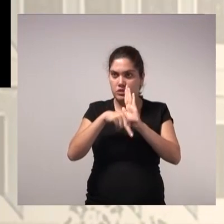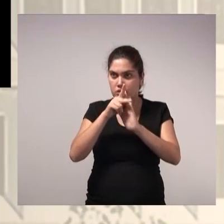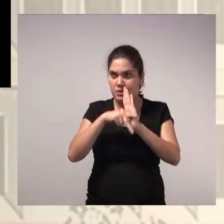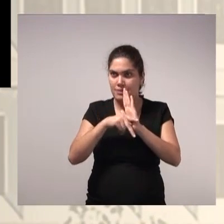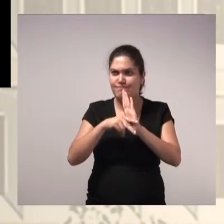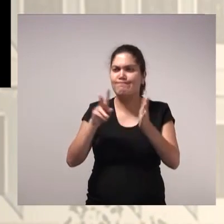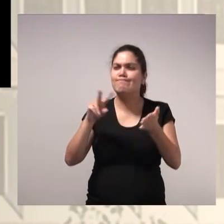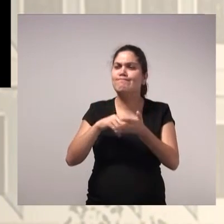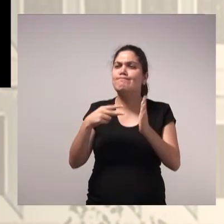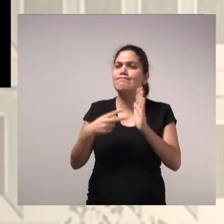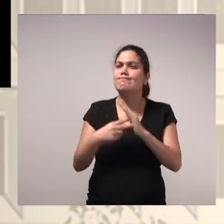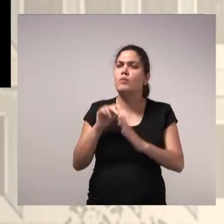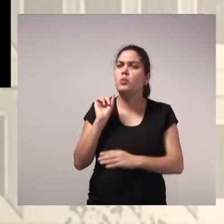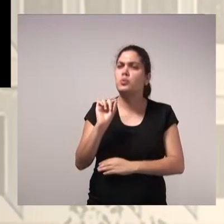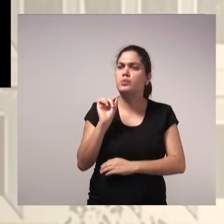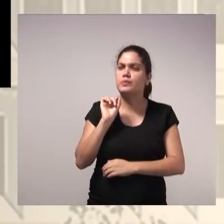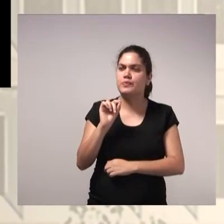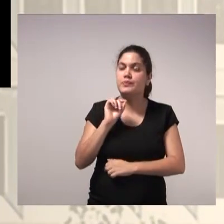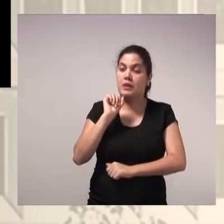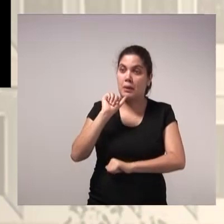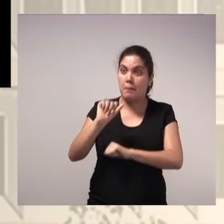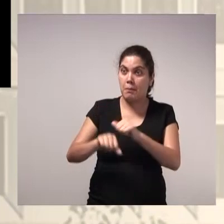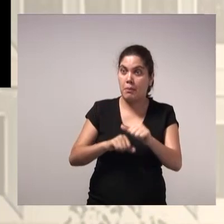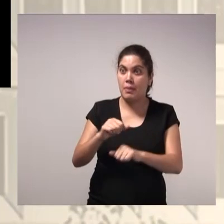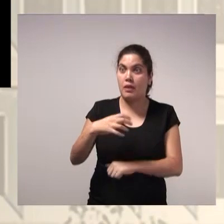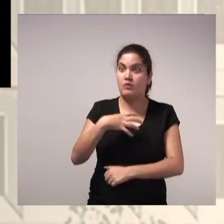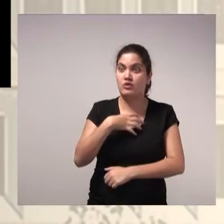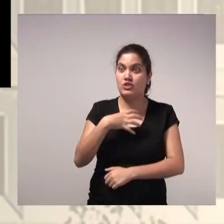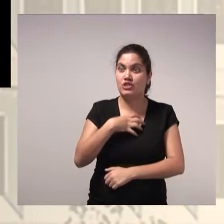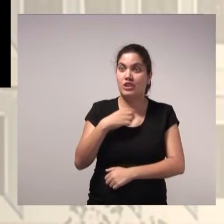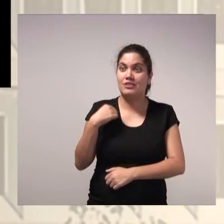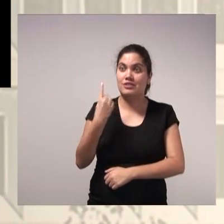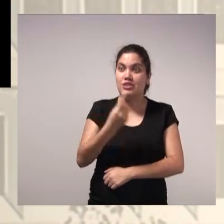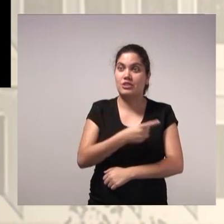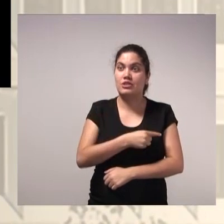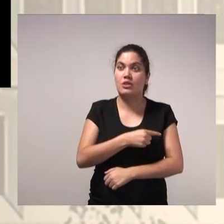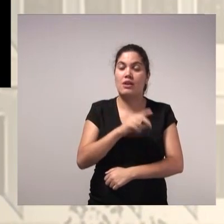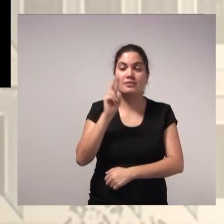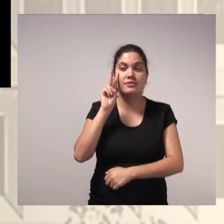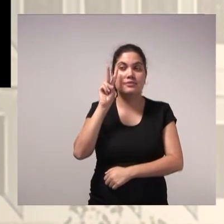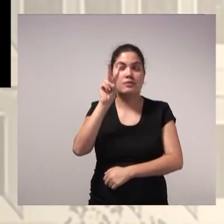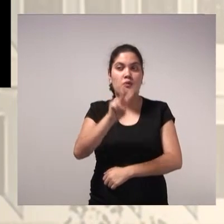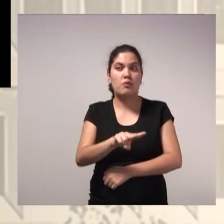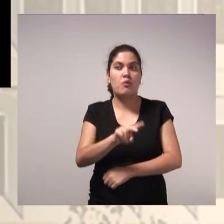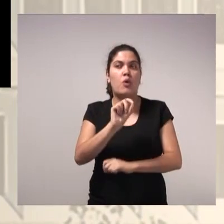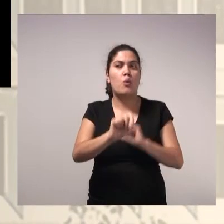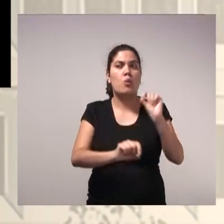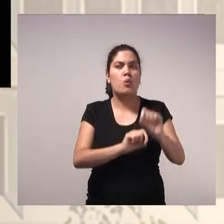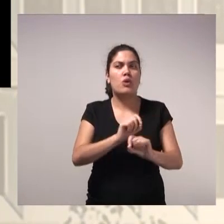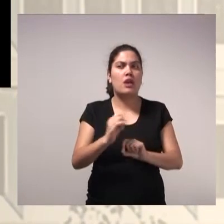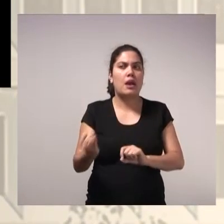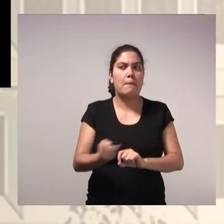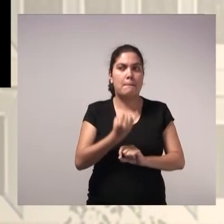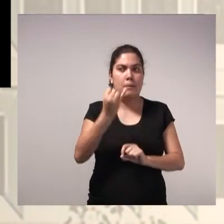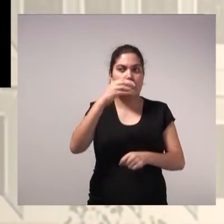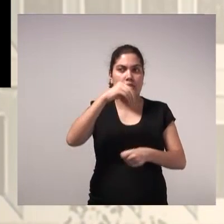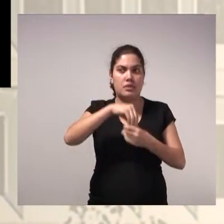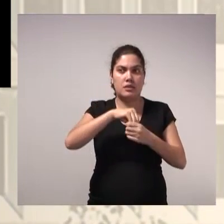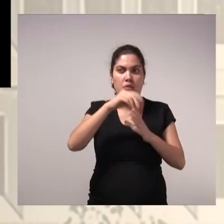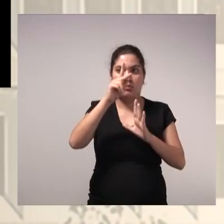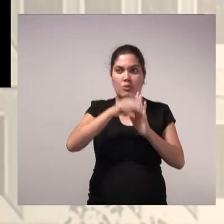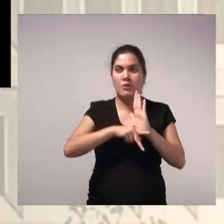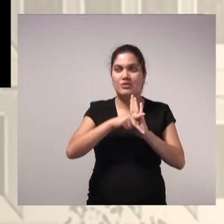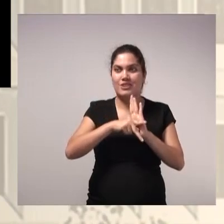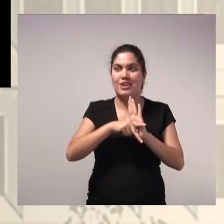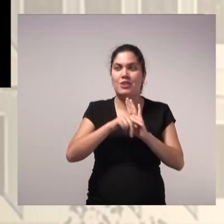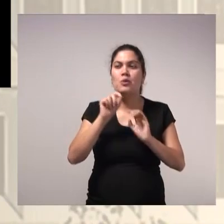é isso, gente? É mudar a maneira como a gente vê o que é importante num projeto, o que